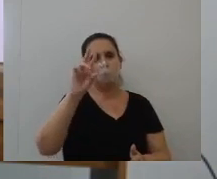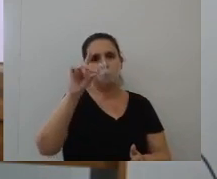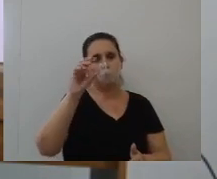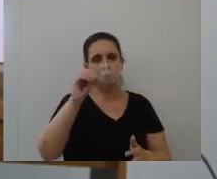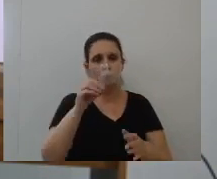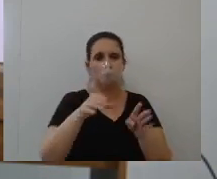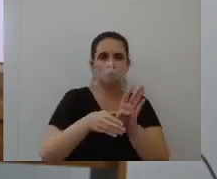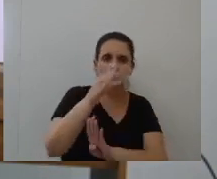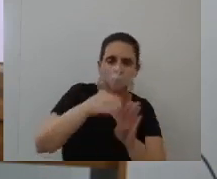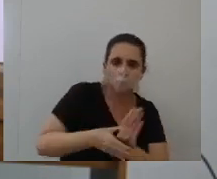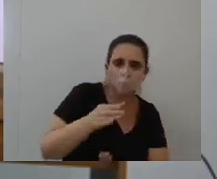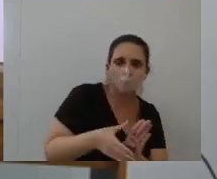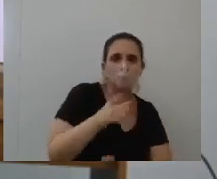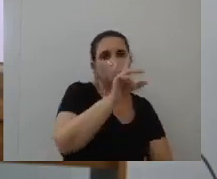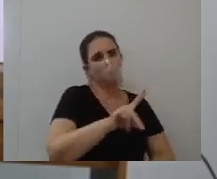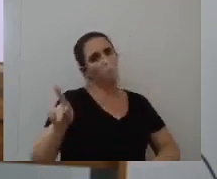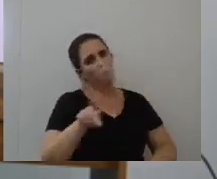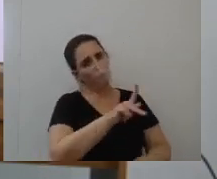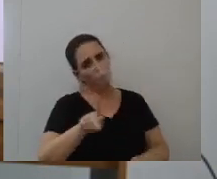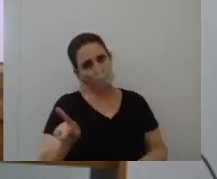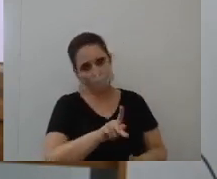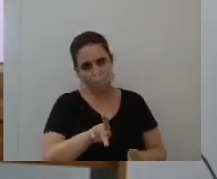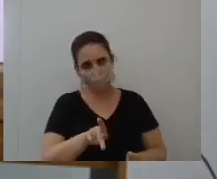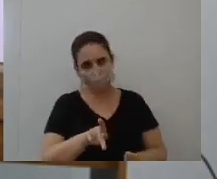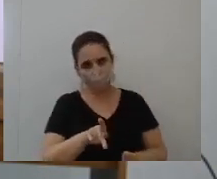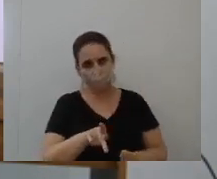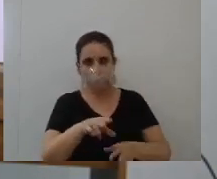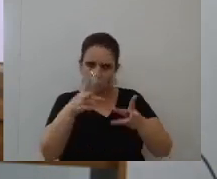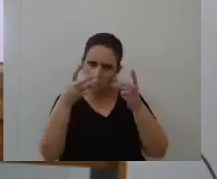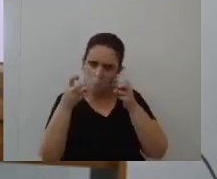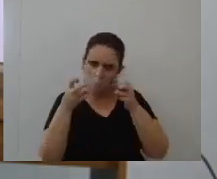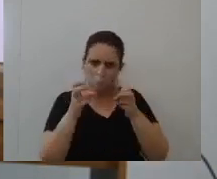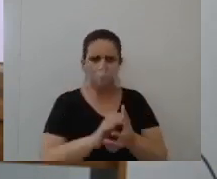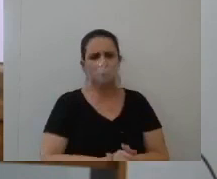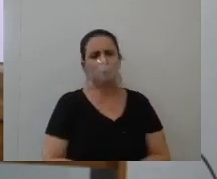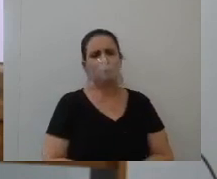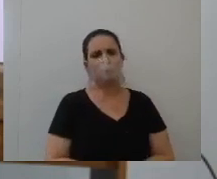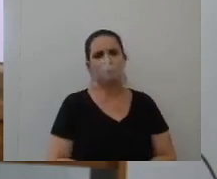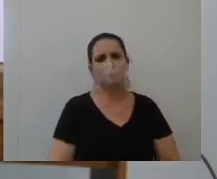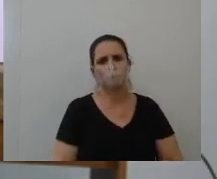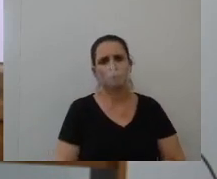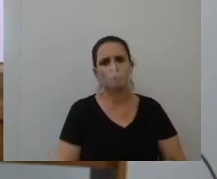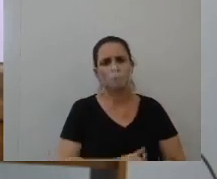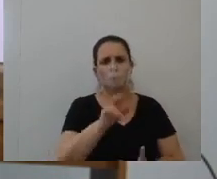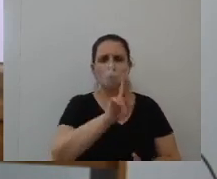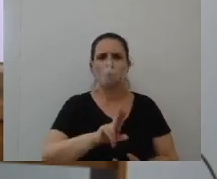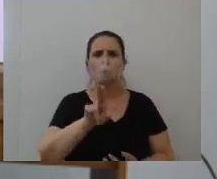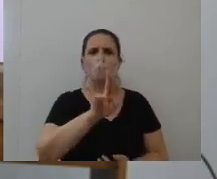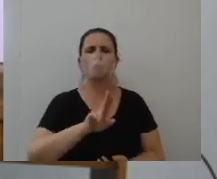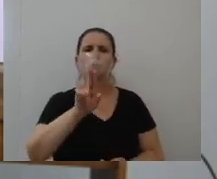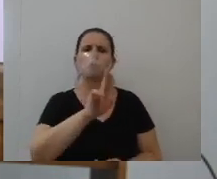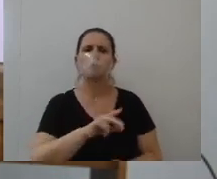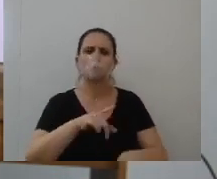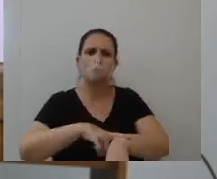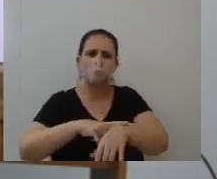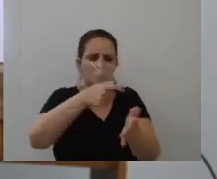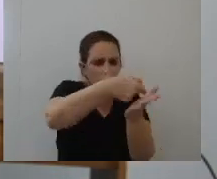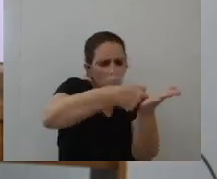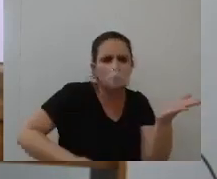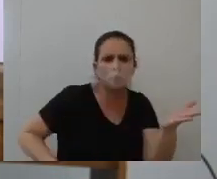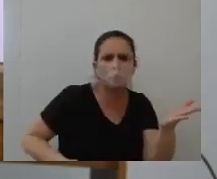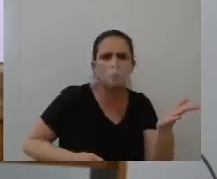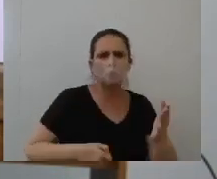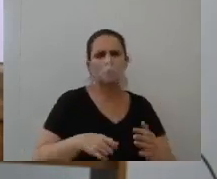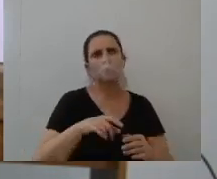as orientações do professor. Percebe? Ó, quando a gente vai utilizar na hora da redação